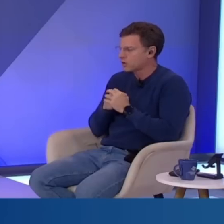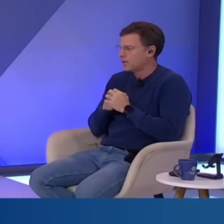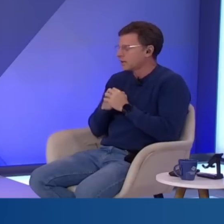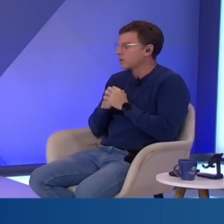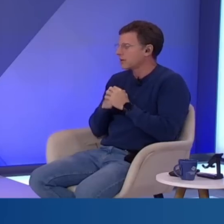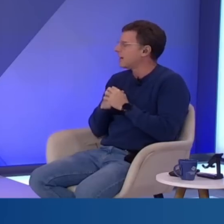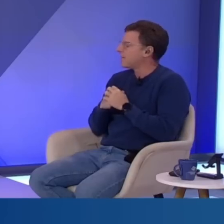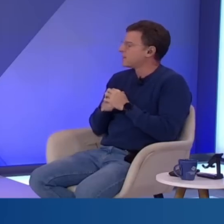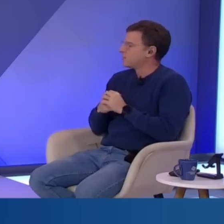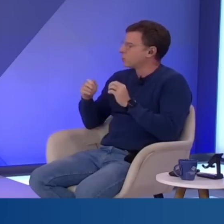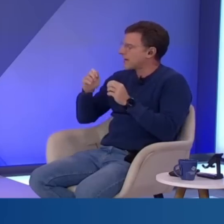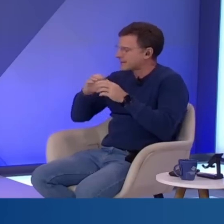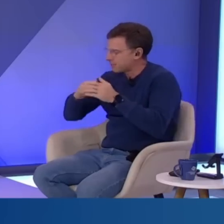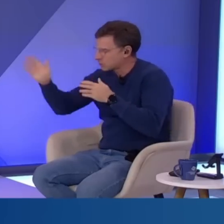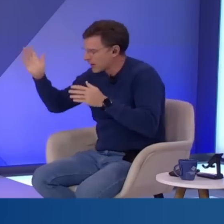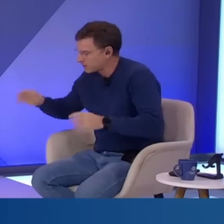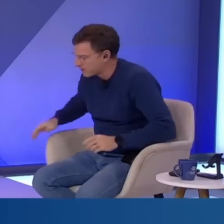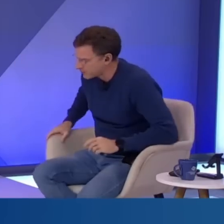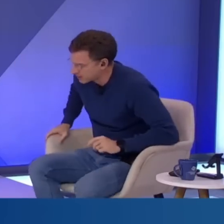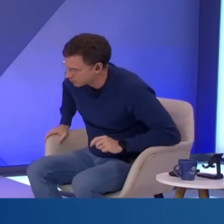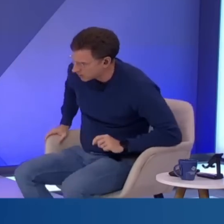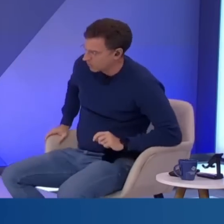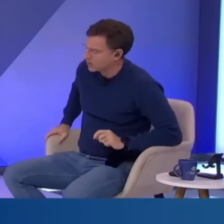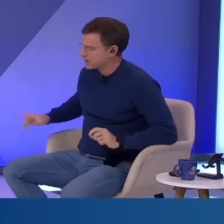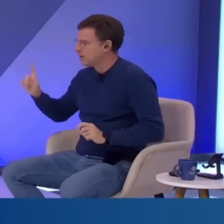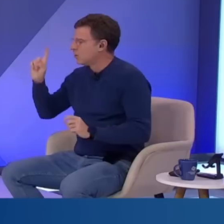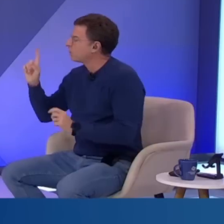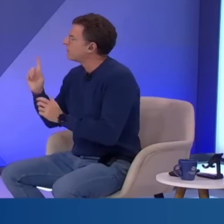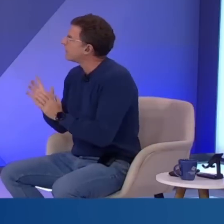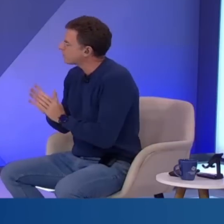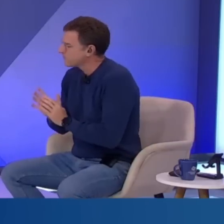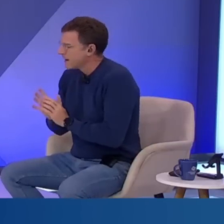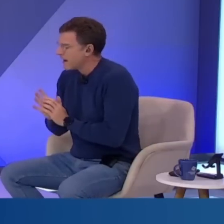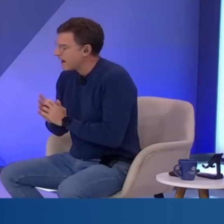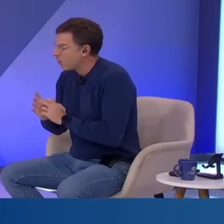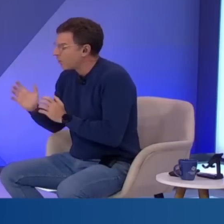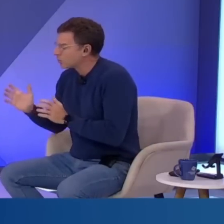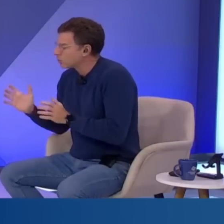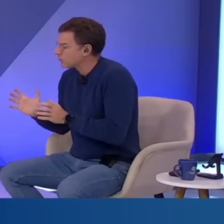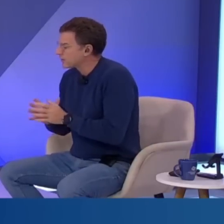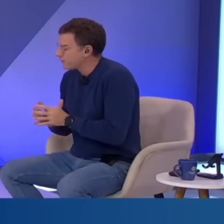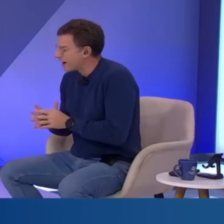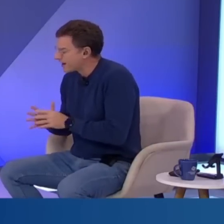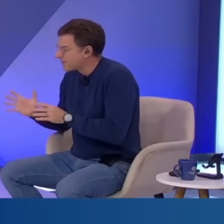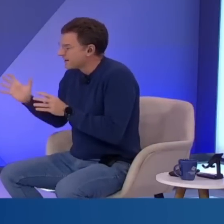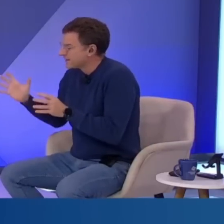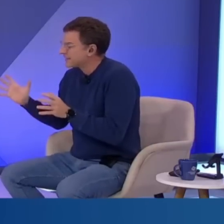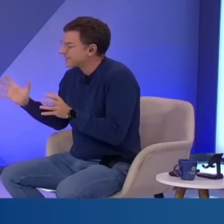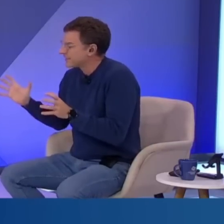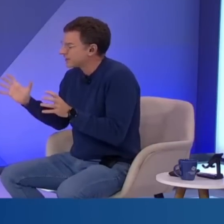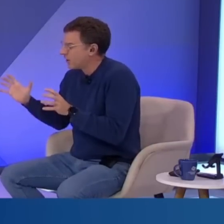dois pontos que eu queria voltar, que você passou rapidamente aqui na sua resposta. O primeiro é o ponto onde você